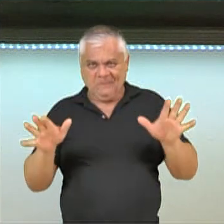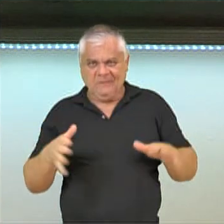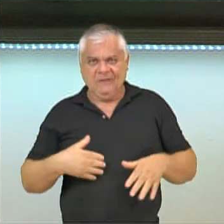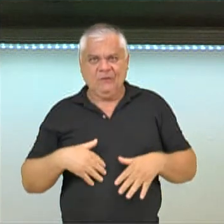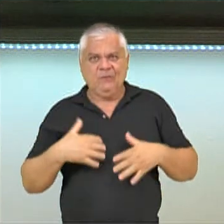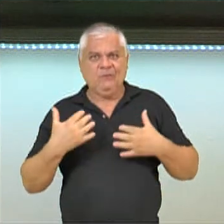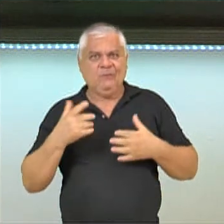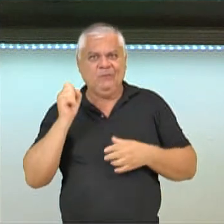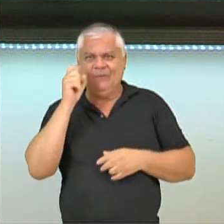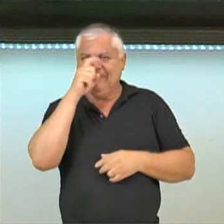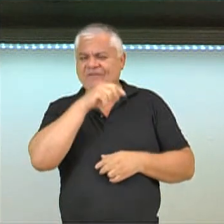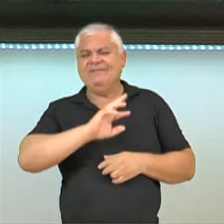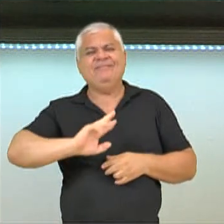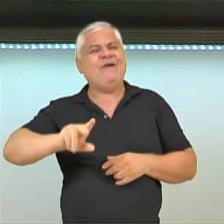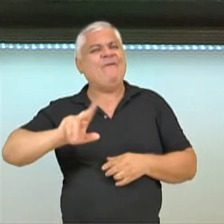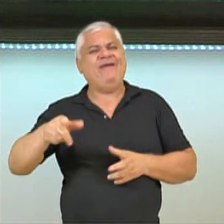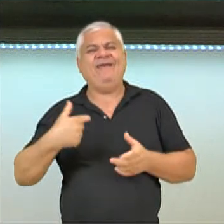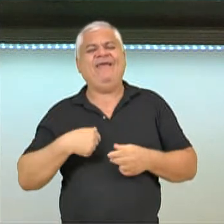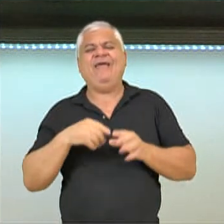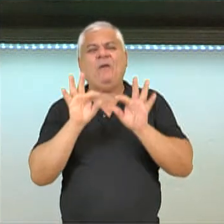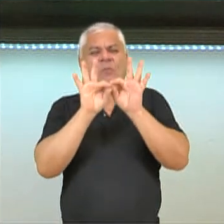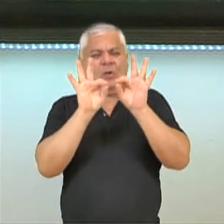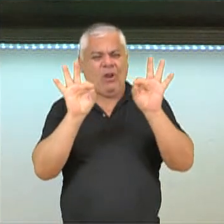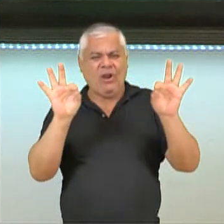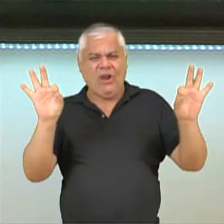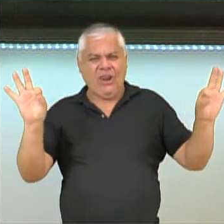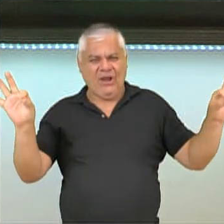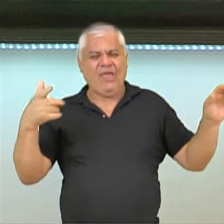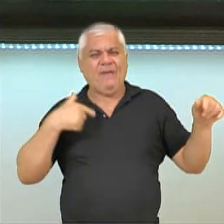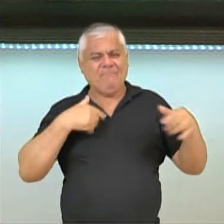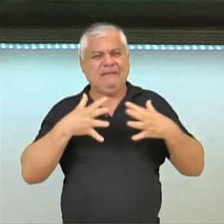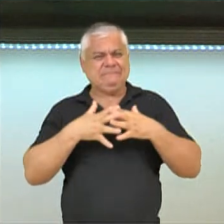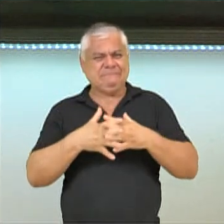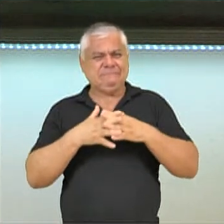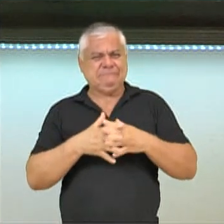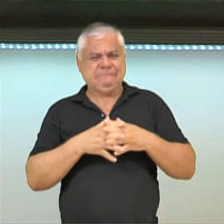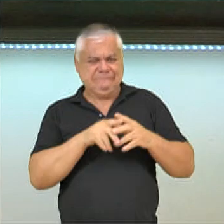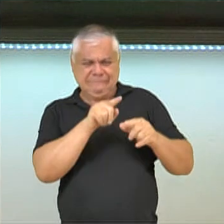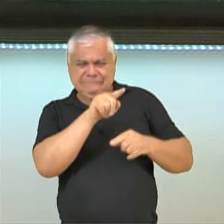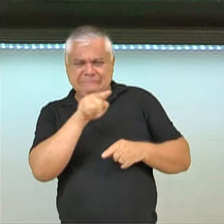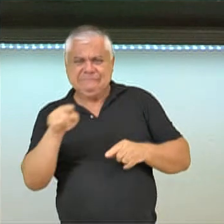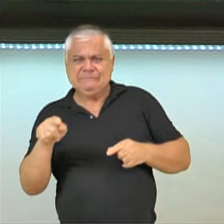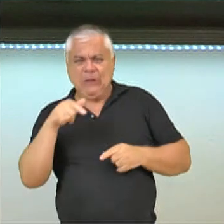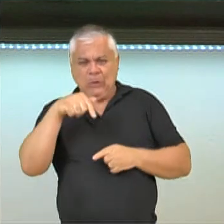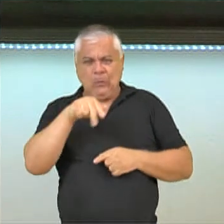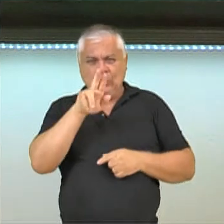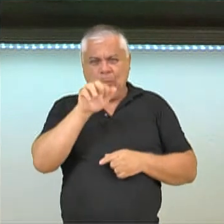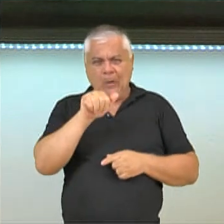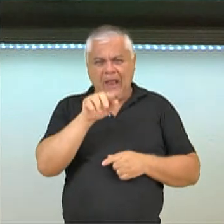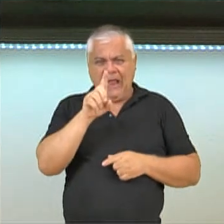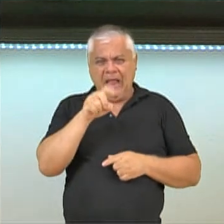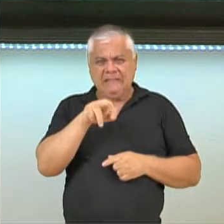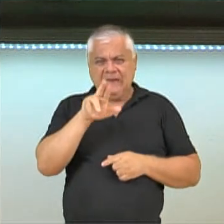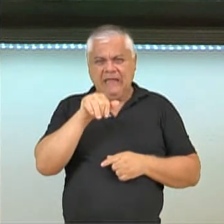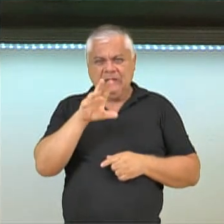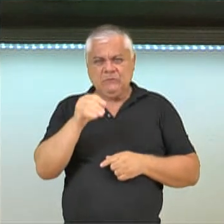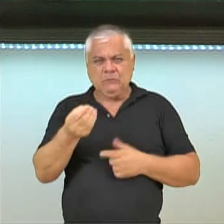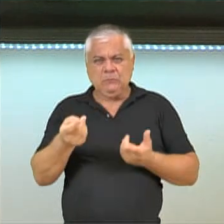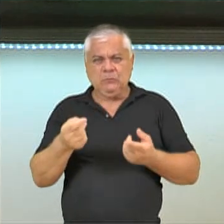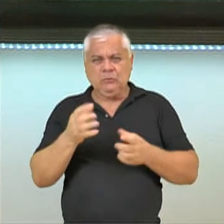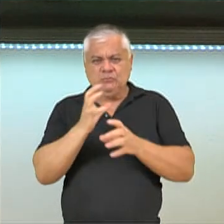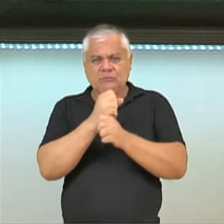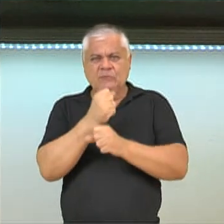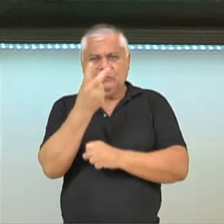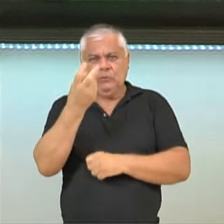é tão difícil. Às vezes a nomenclatura é mais complicada do que realmente funciona na prática. Então vamos lá entender o